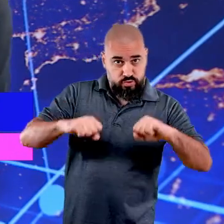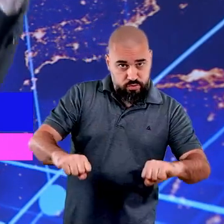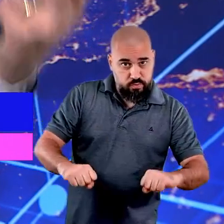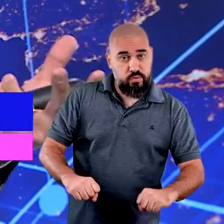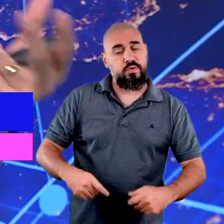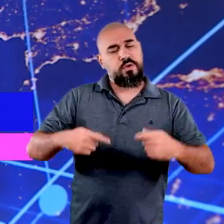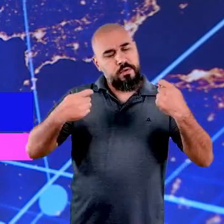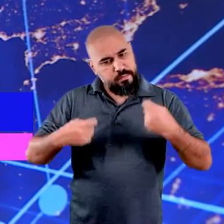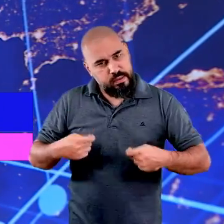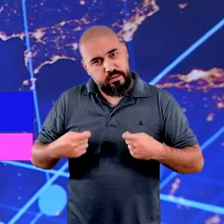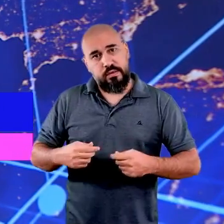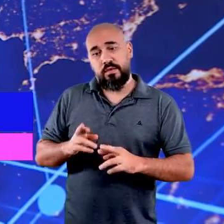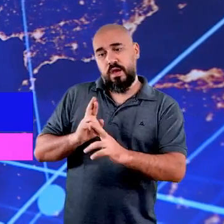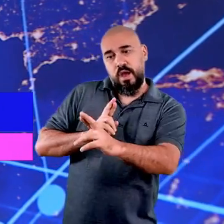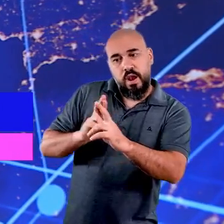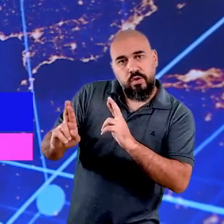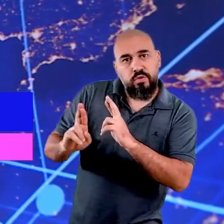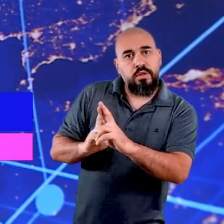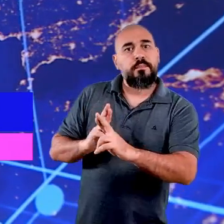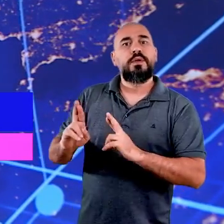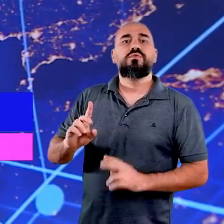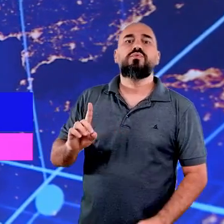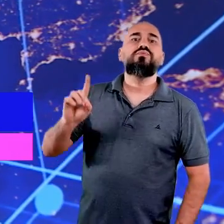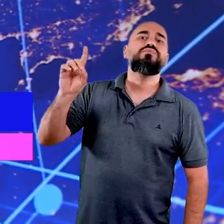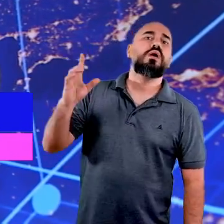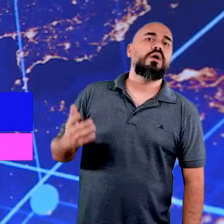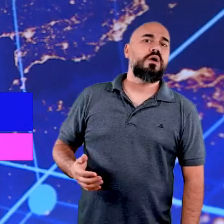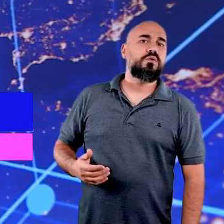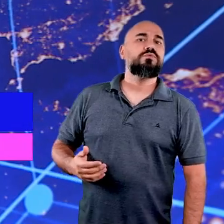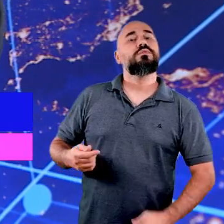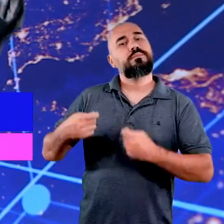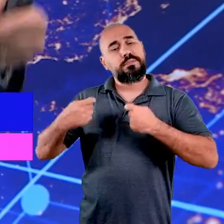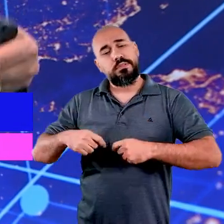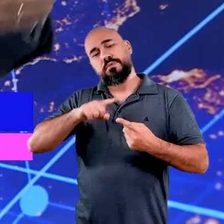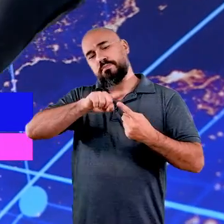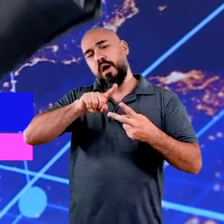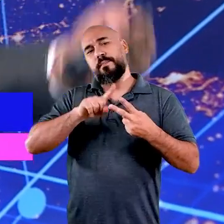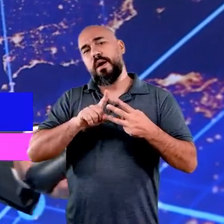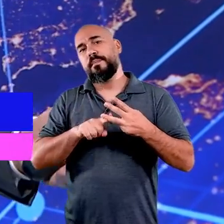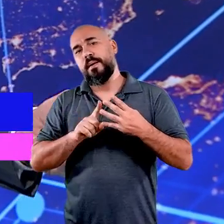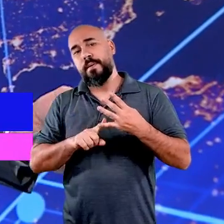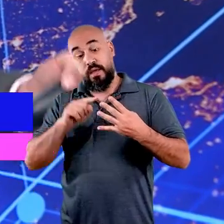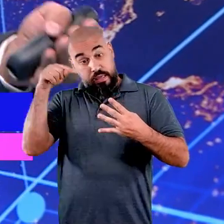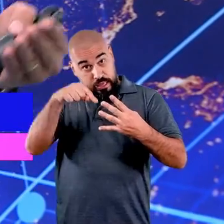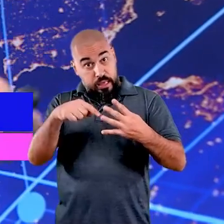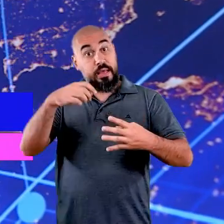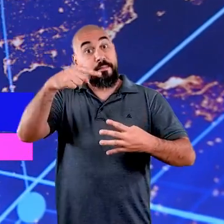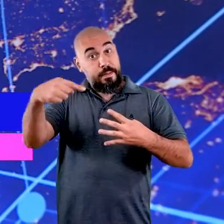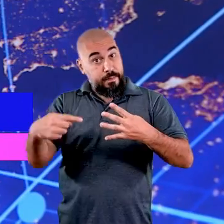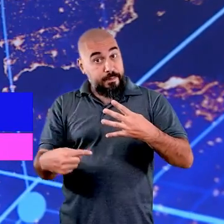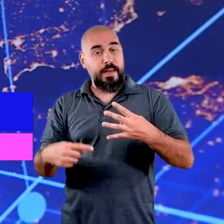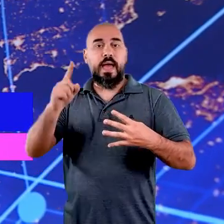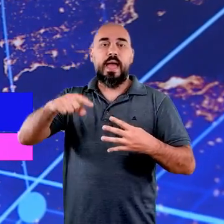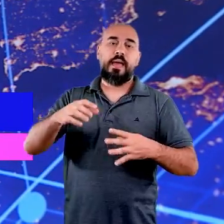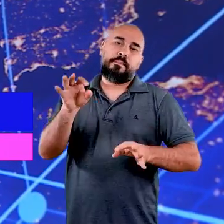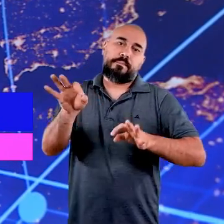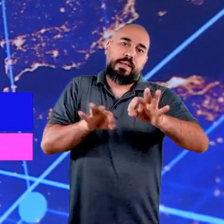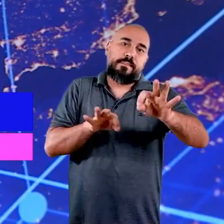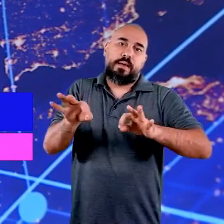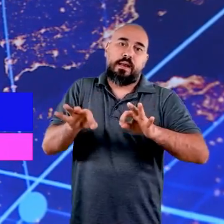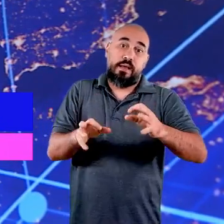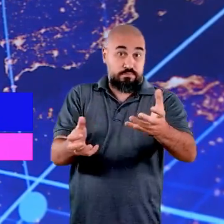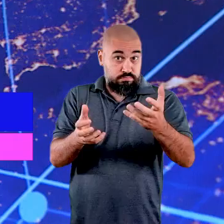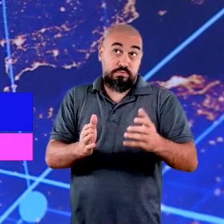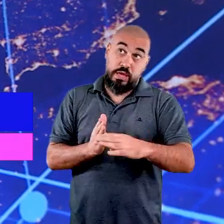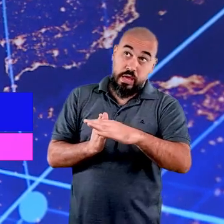ter comunhão com o Senhor, fazer o seu culto pessoal. Essas são formas que você tem de se preparar. Se você quer estar com Cristo Jesus no